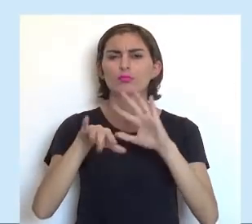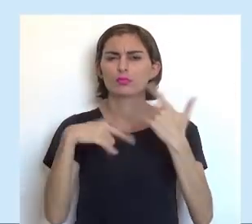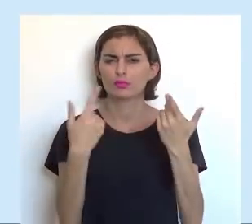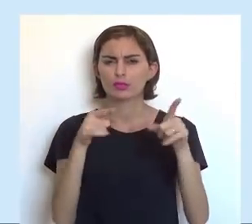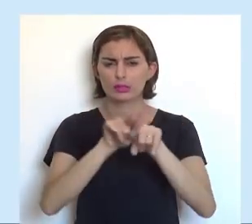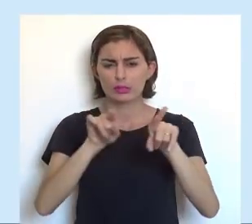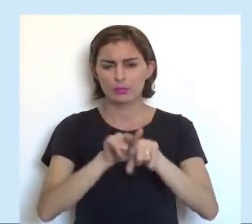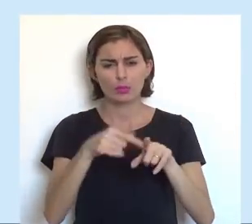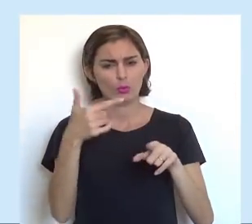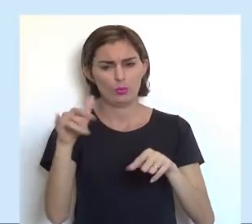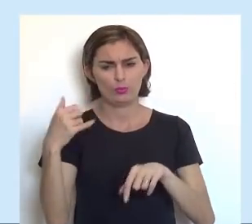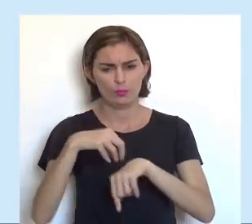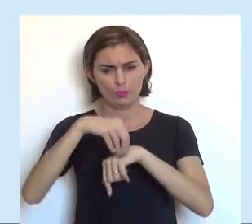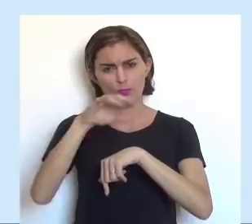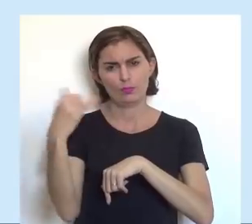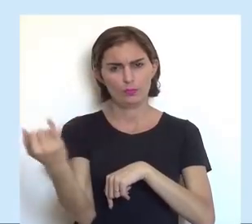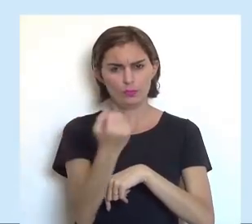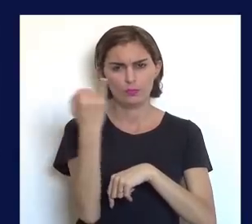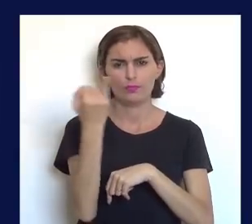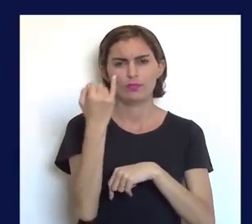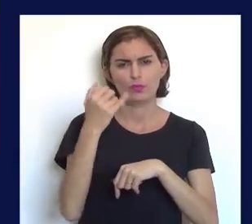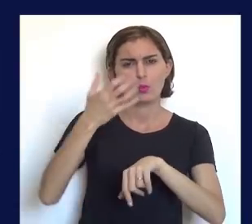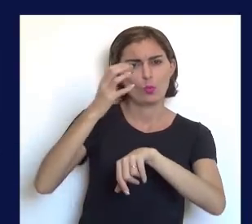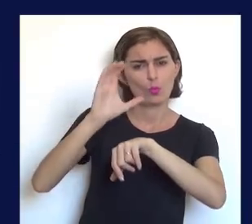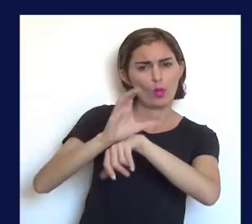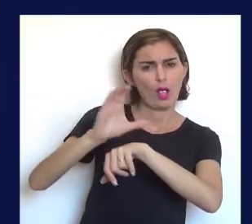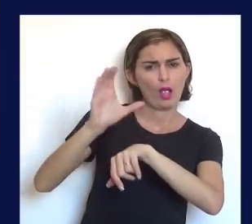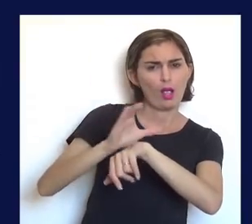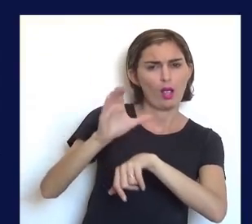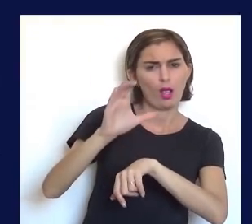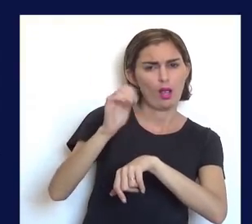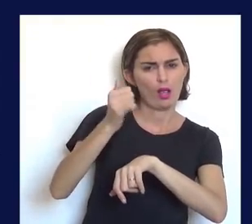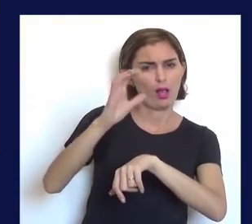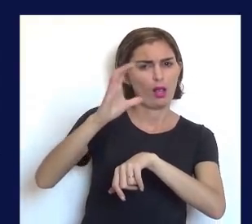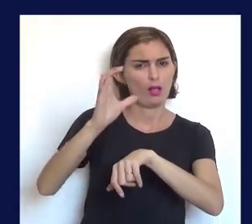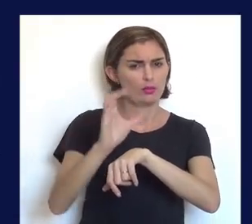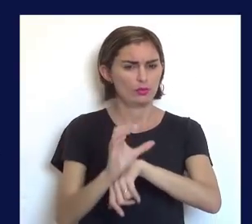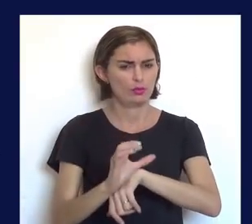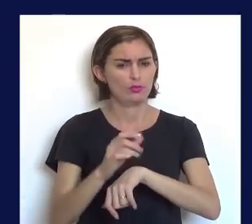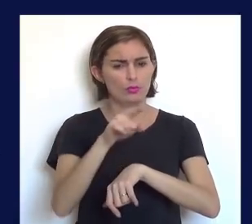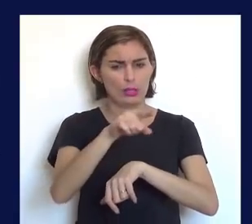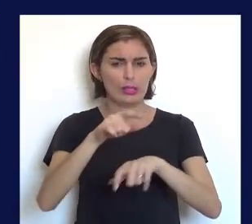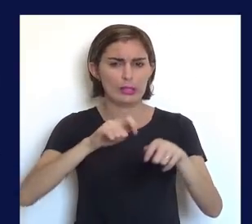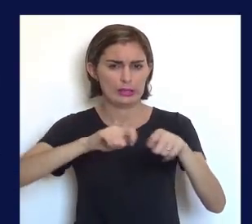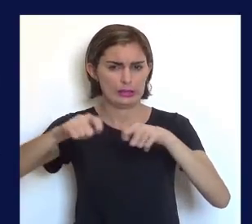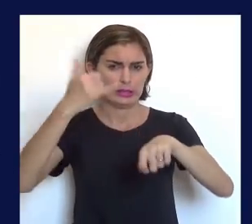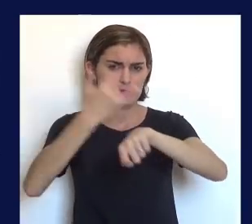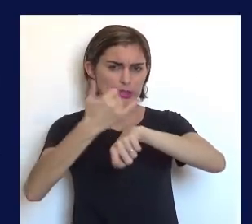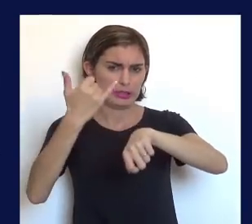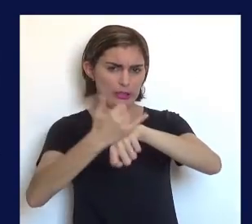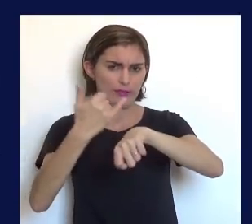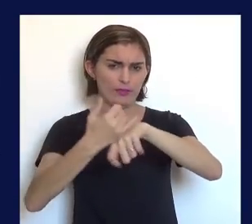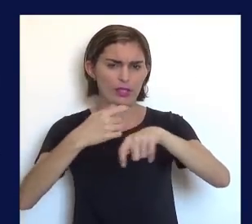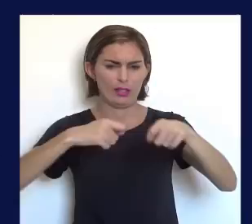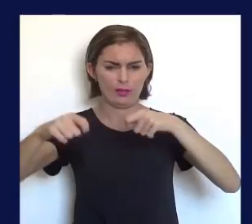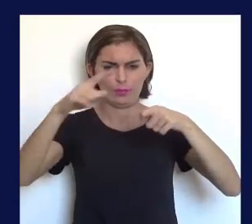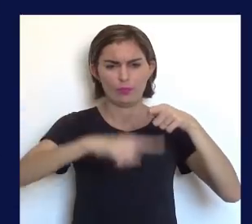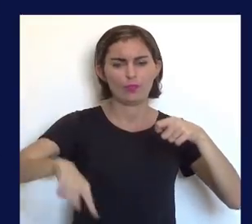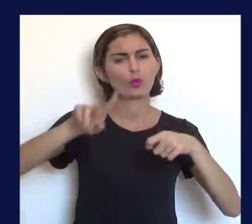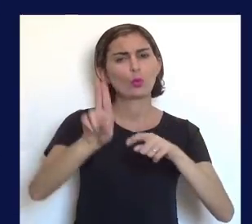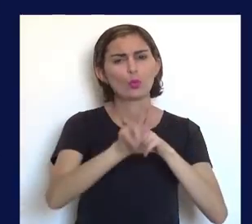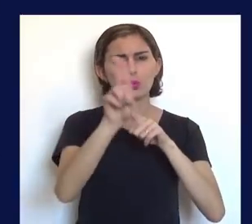e ainda tem mais outro item importantíssimo, o aço, aquele arame do pneu, ele é retirado e ele